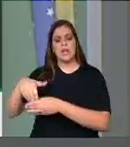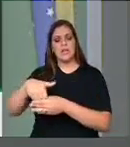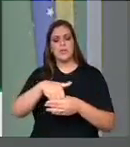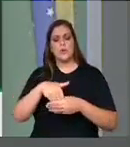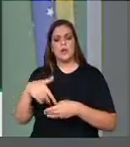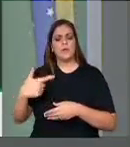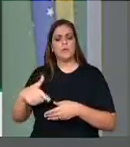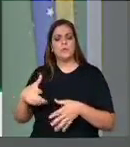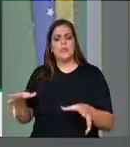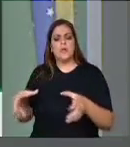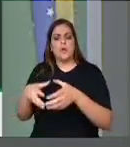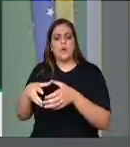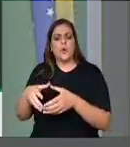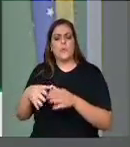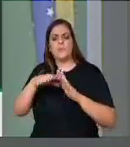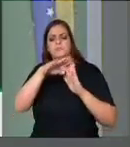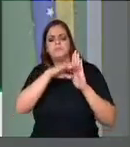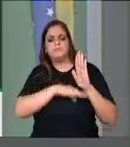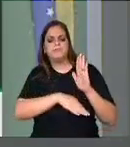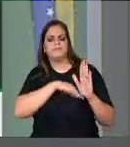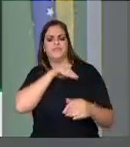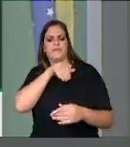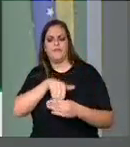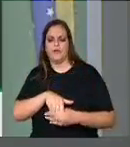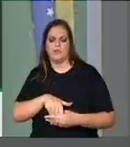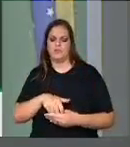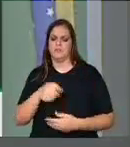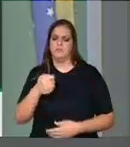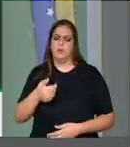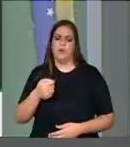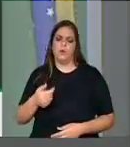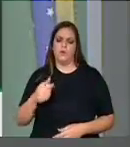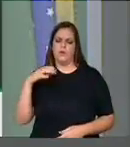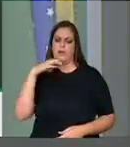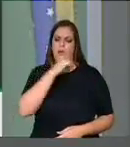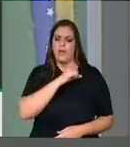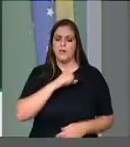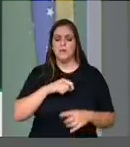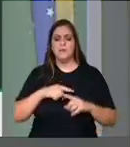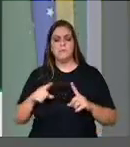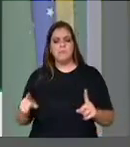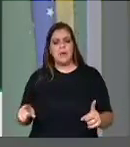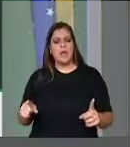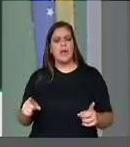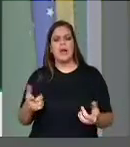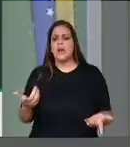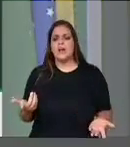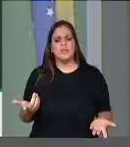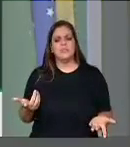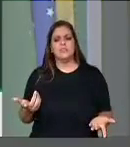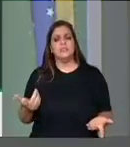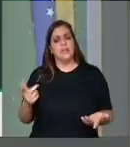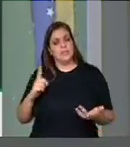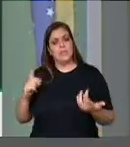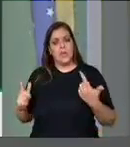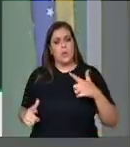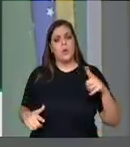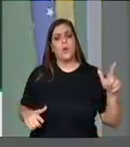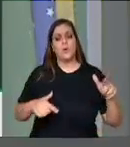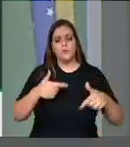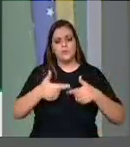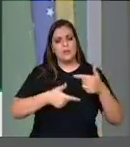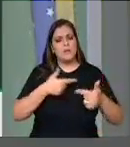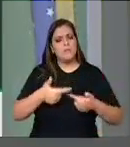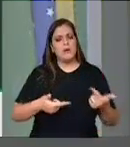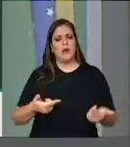pauta. Quer dizer, mas isso significa que eles não têm trabalhos importantes, reflexões importantes.